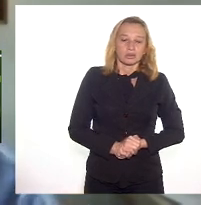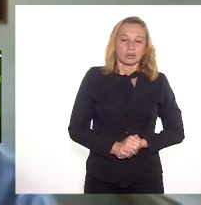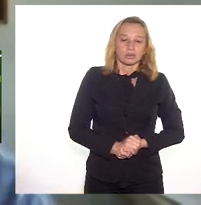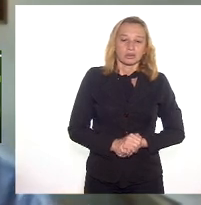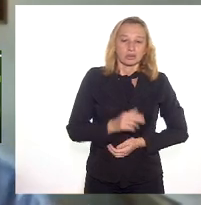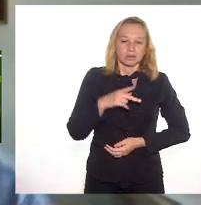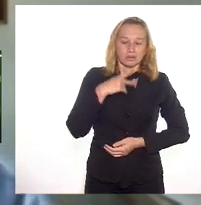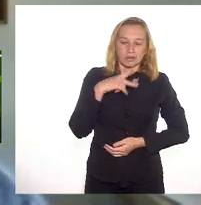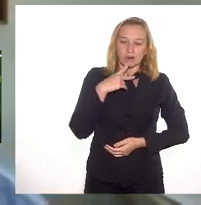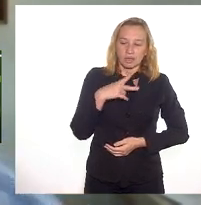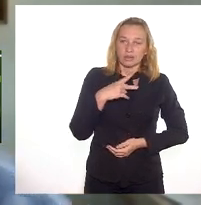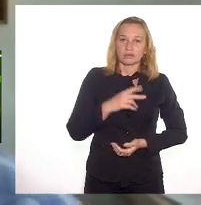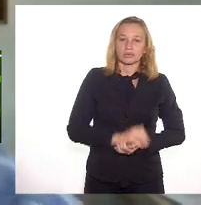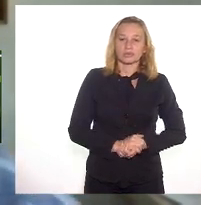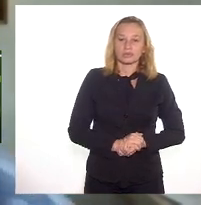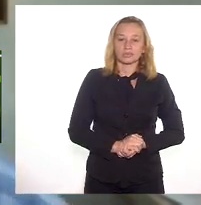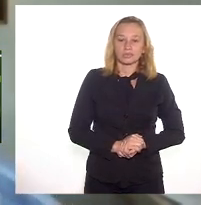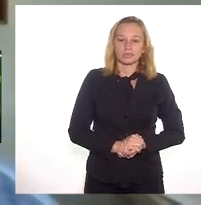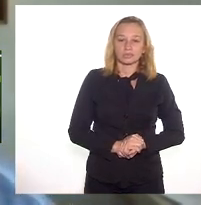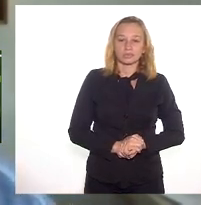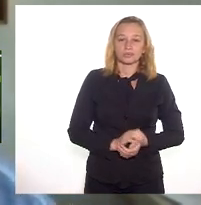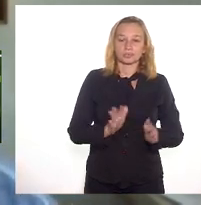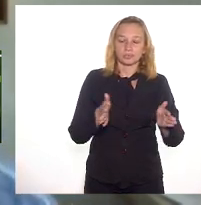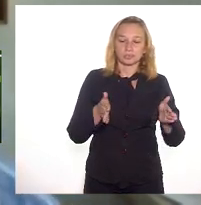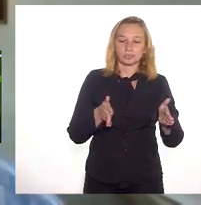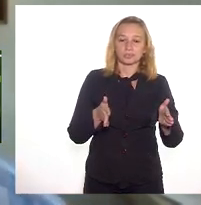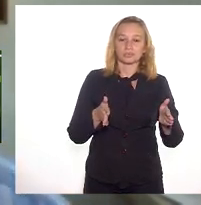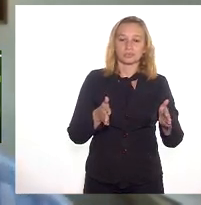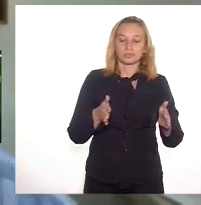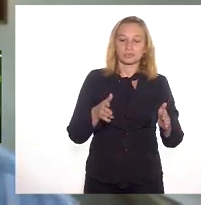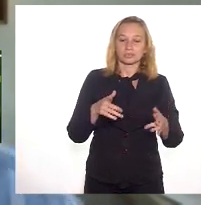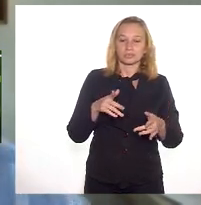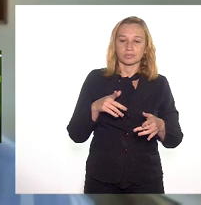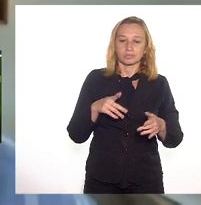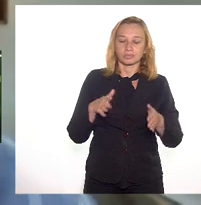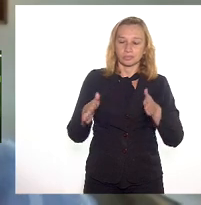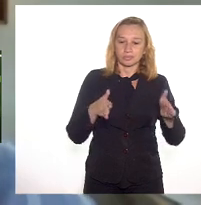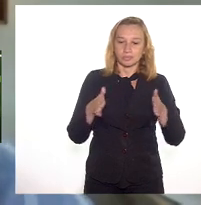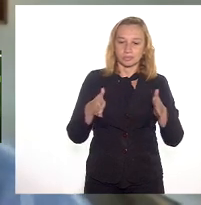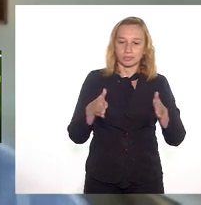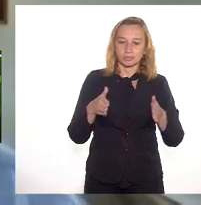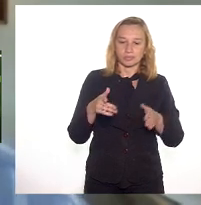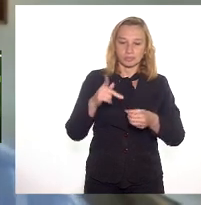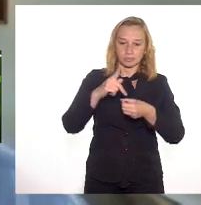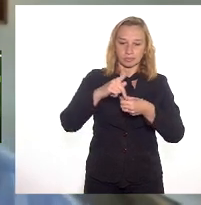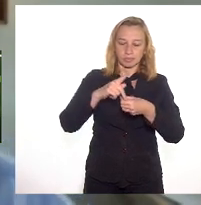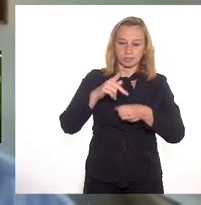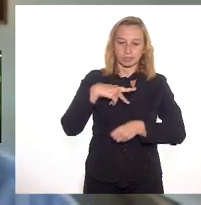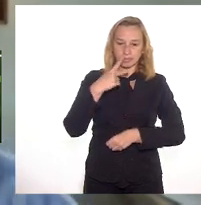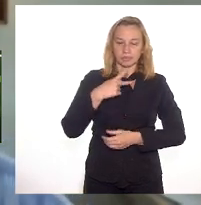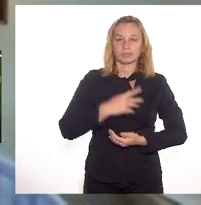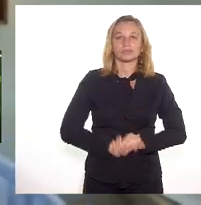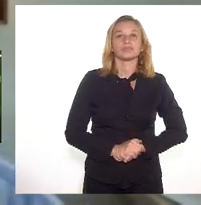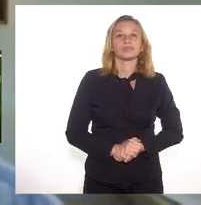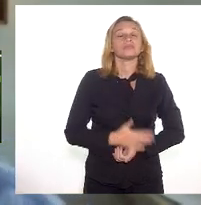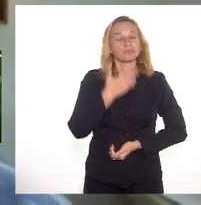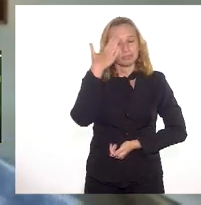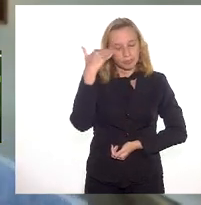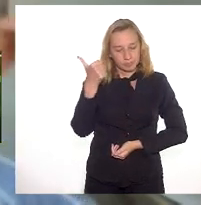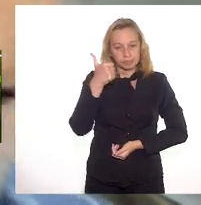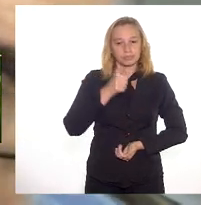durante a exposição da Petrobras. sabemos que